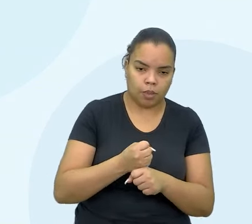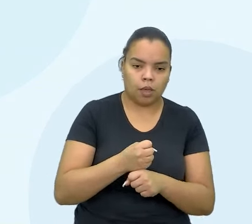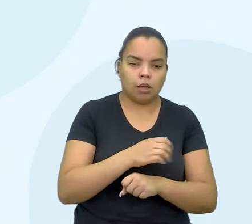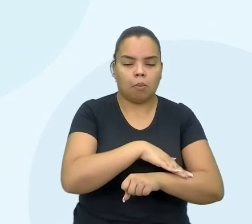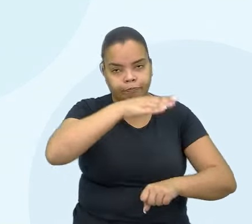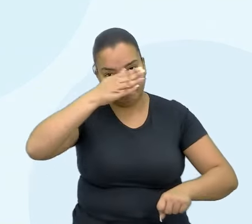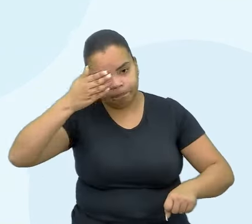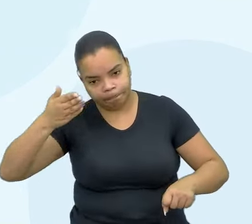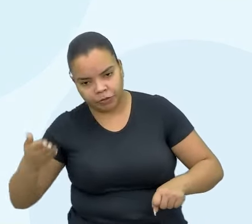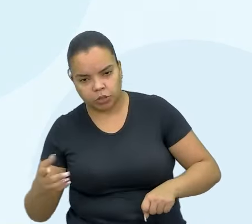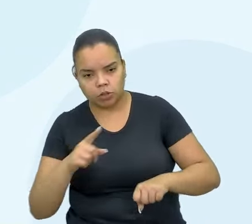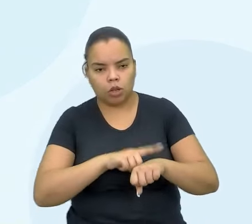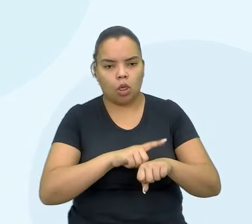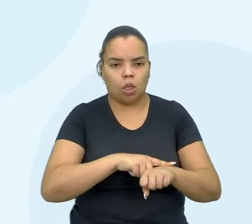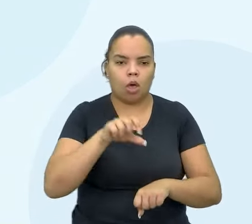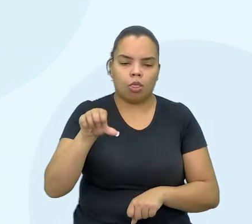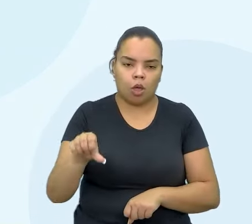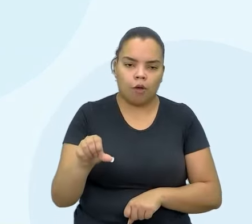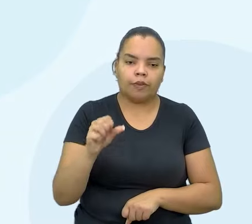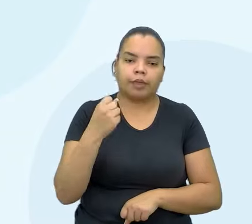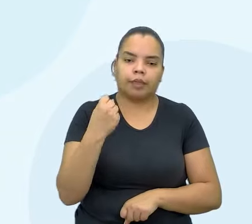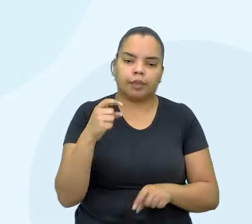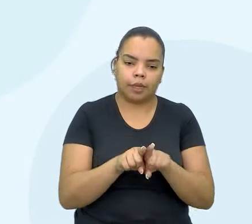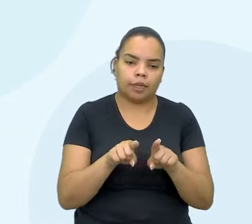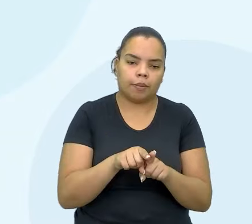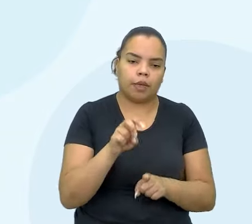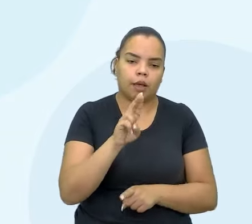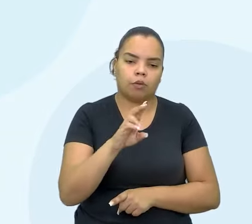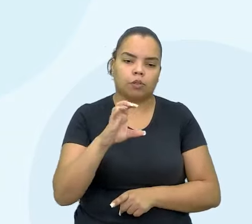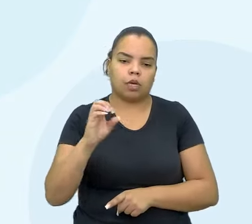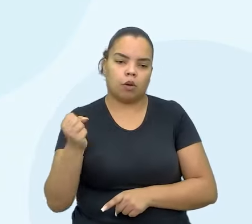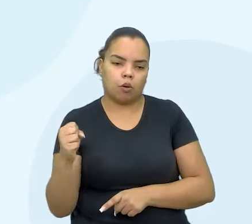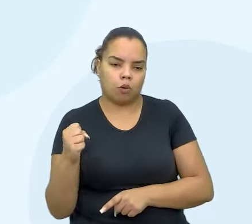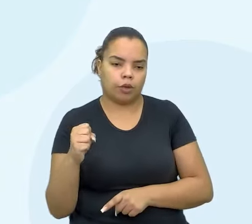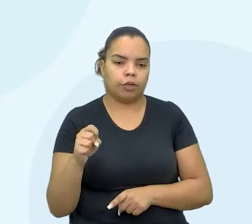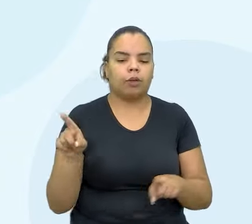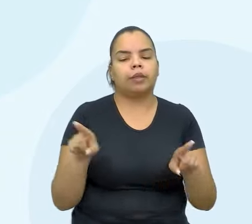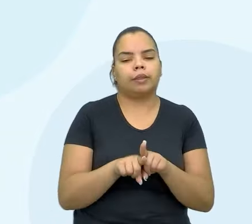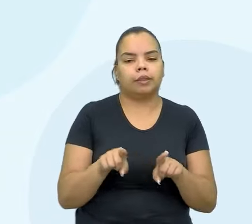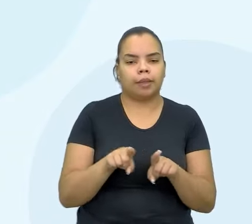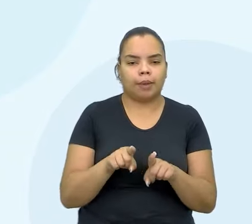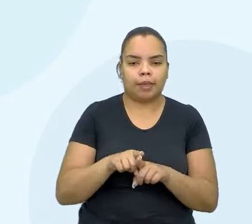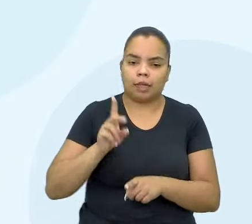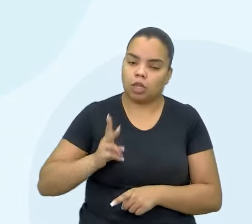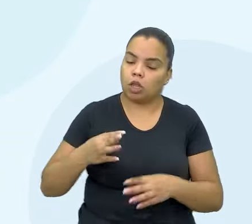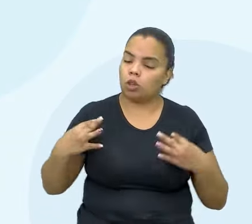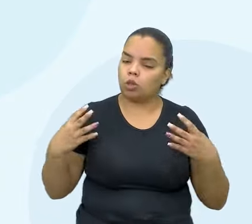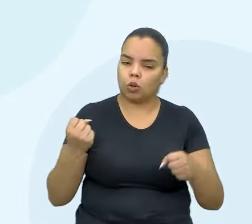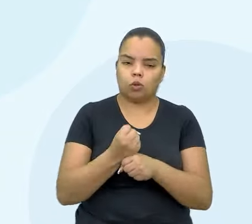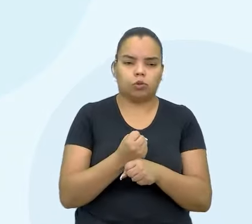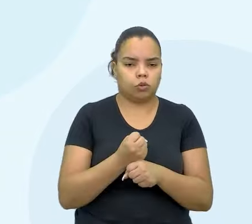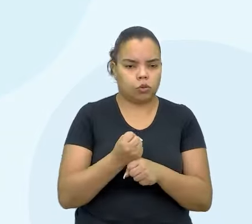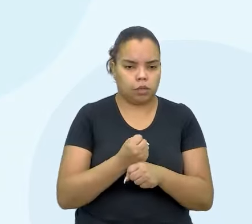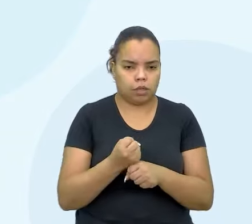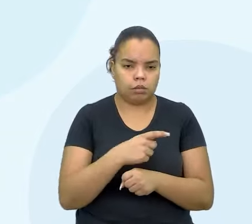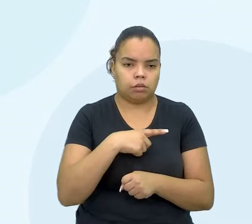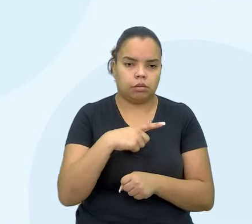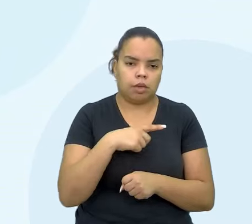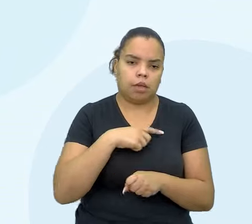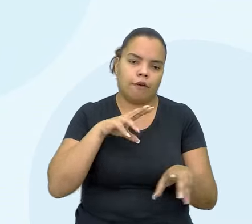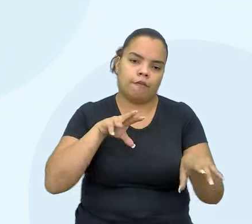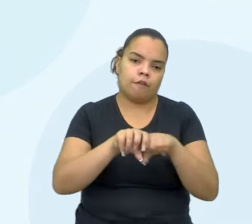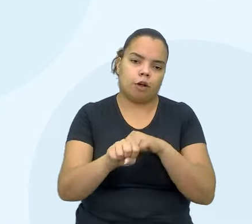ok? Além desses itinerários, né, a gente tem também sempre, em todos os anos, tá, a